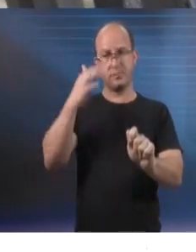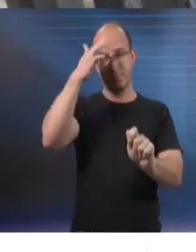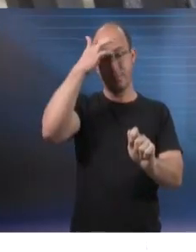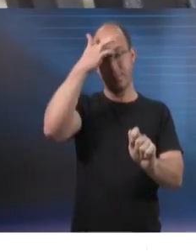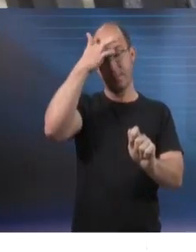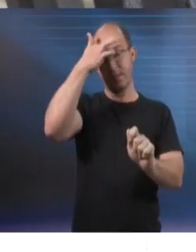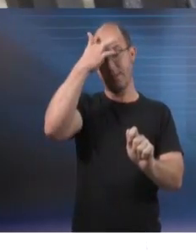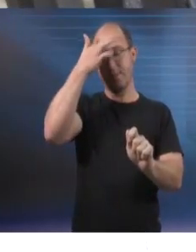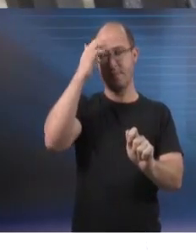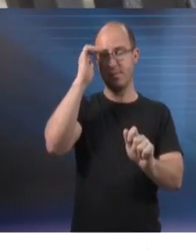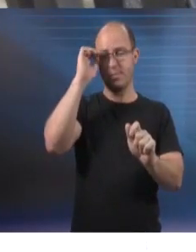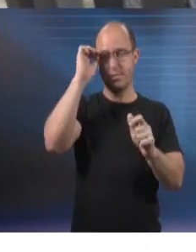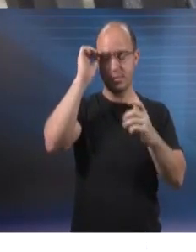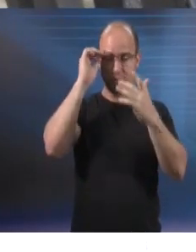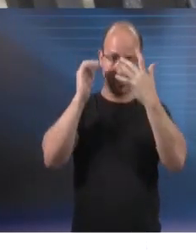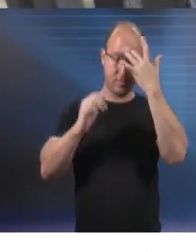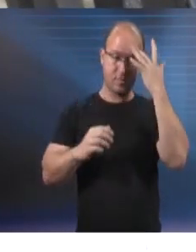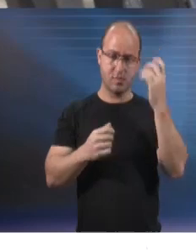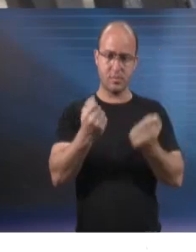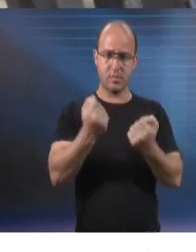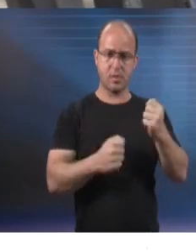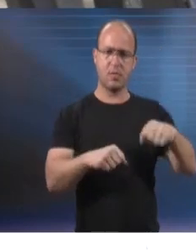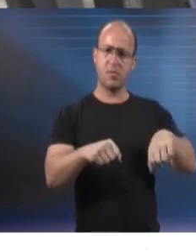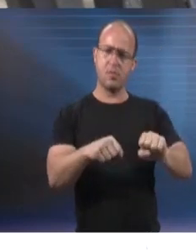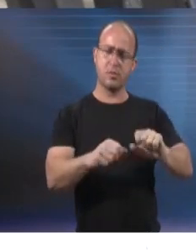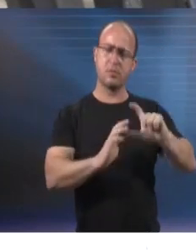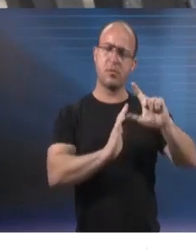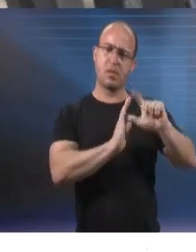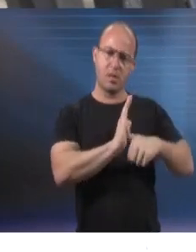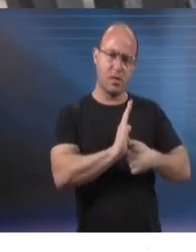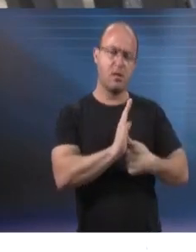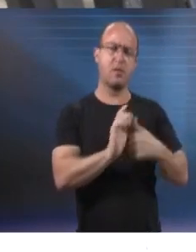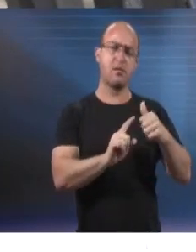gente que está com o carro atrasado, com a sua motinha atrasada,